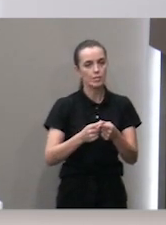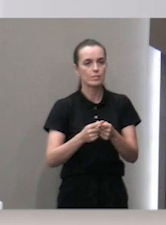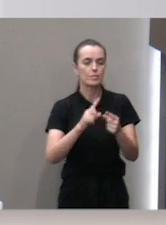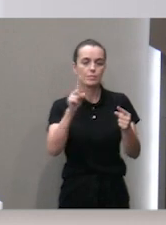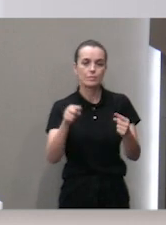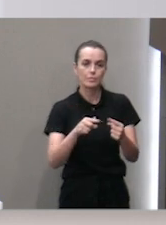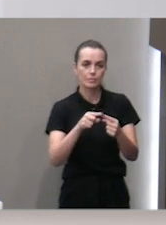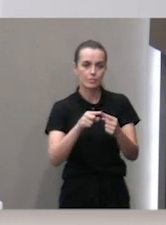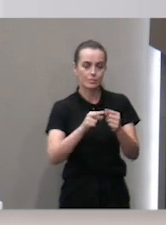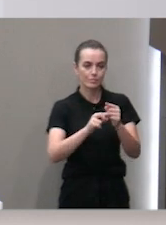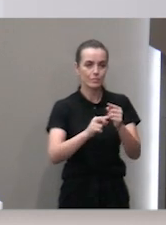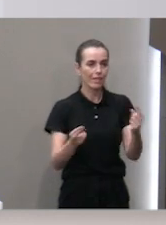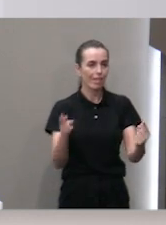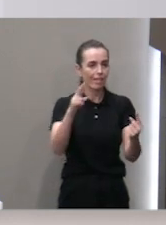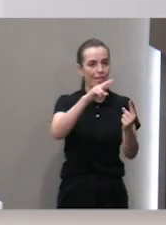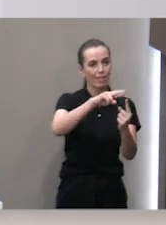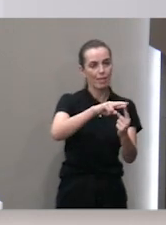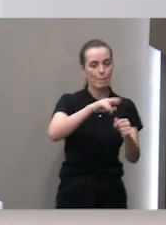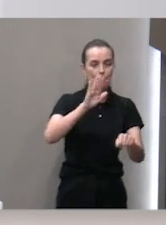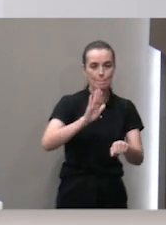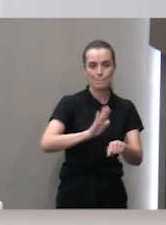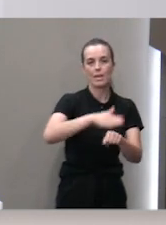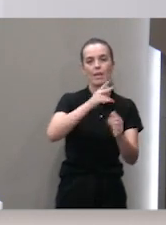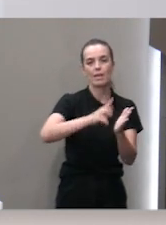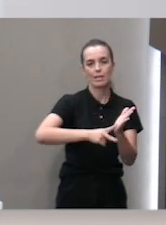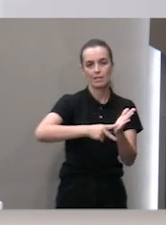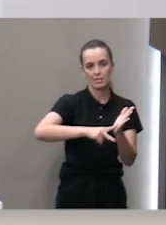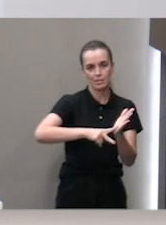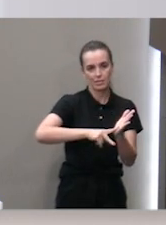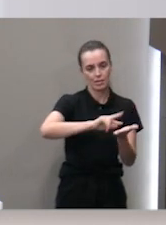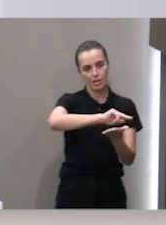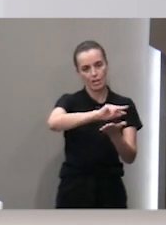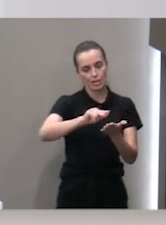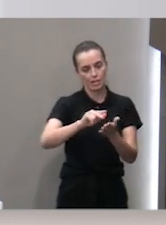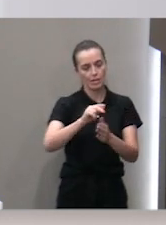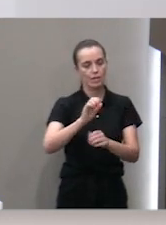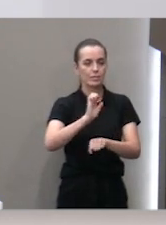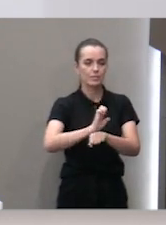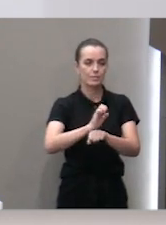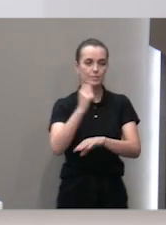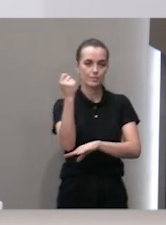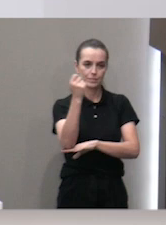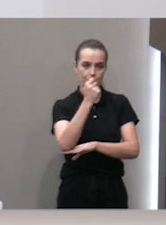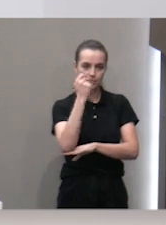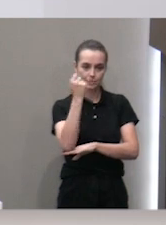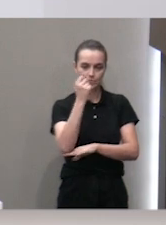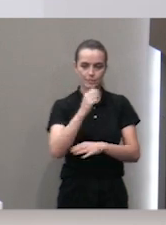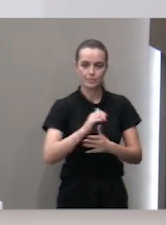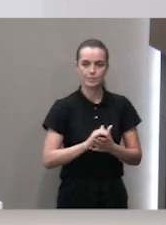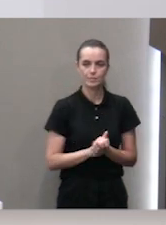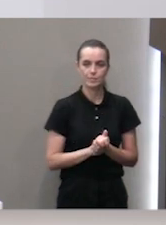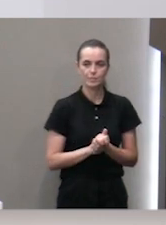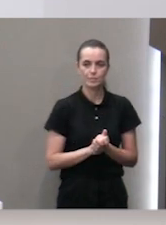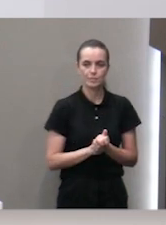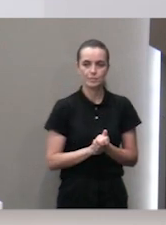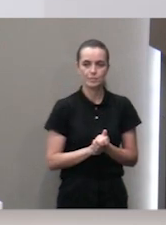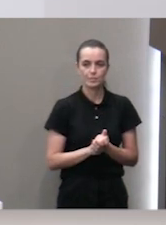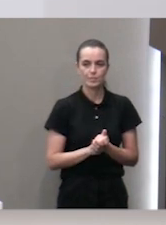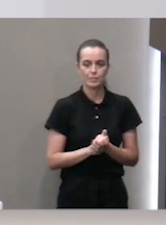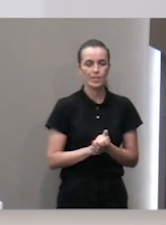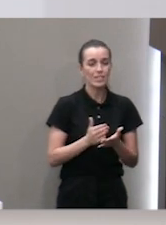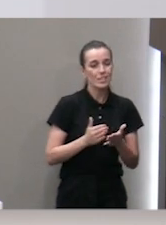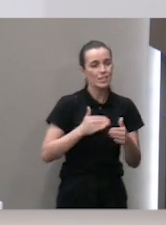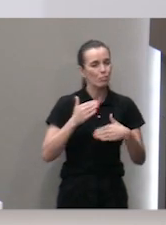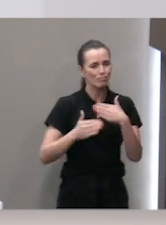de referência para os demais sindicatos do estado do Rio Grande do Sul. Quando o Poder Executivo não avança